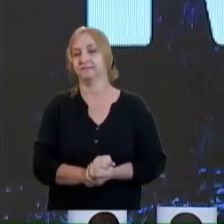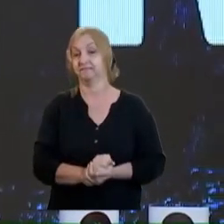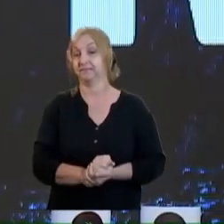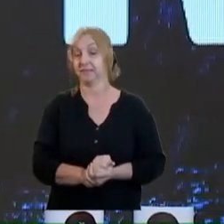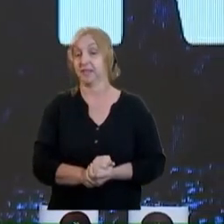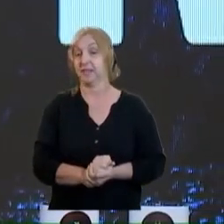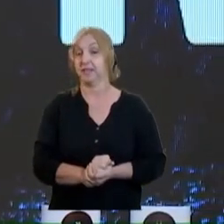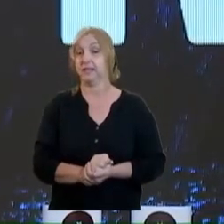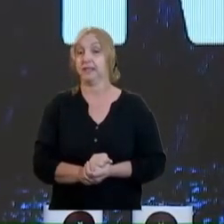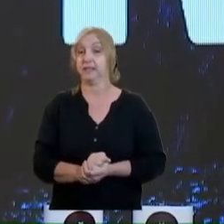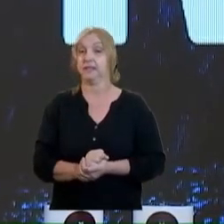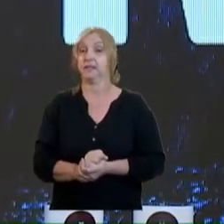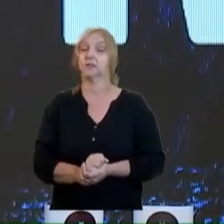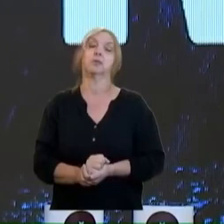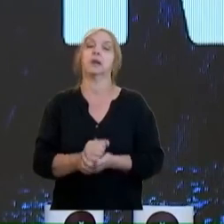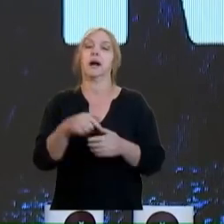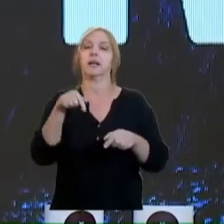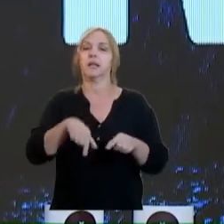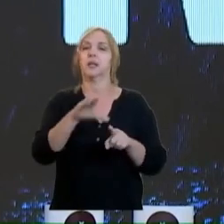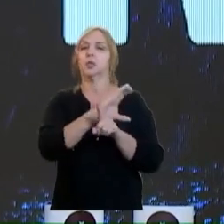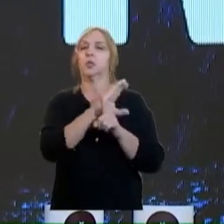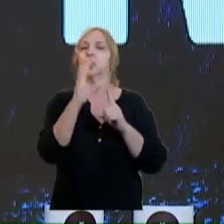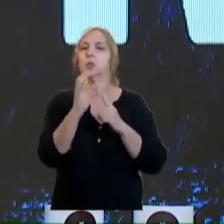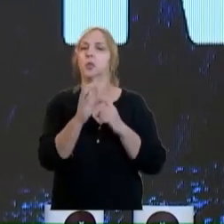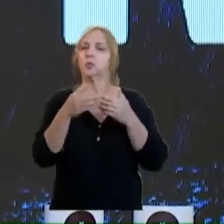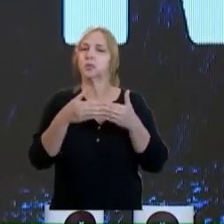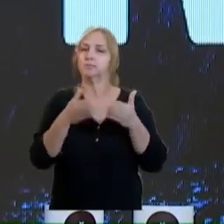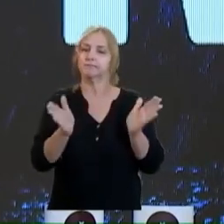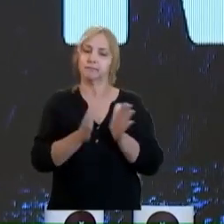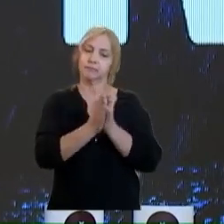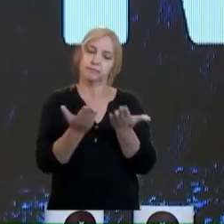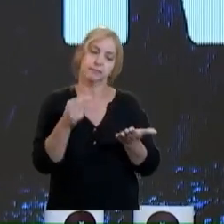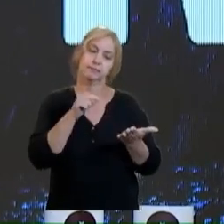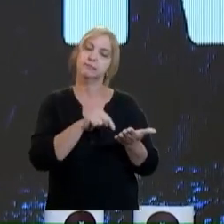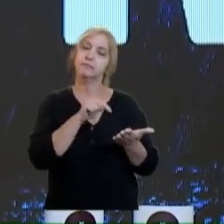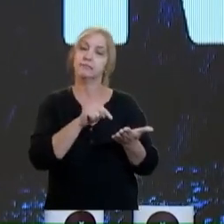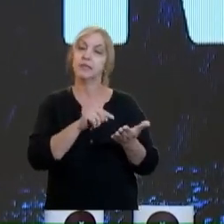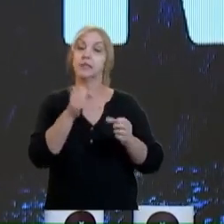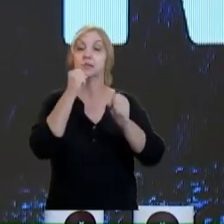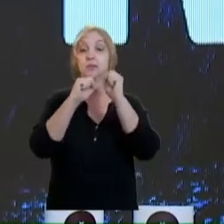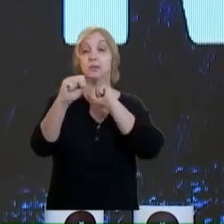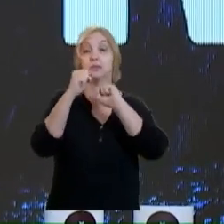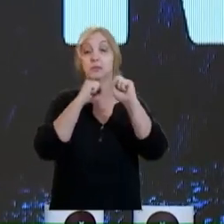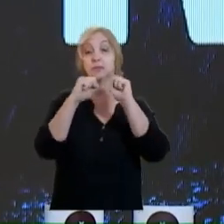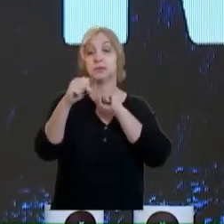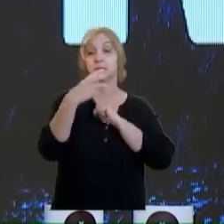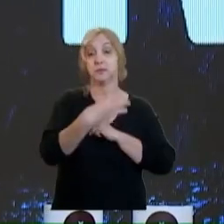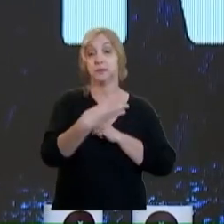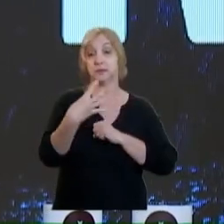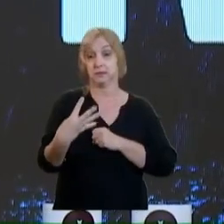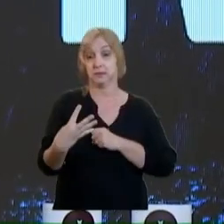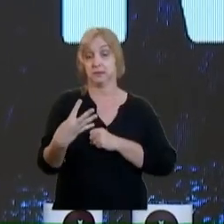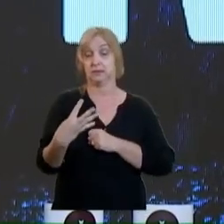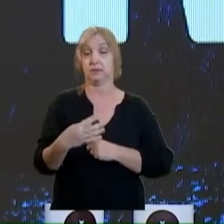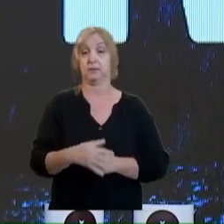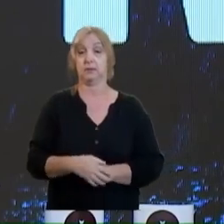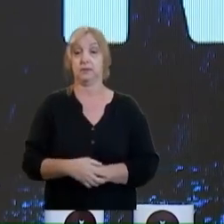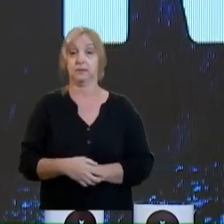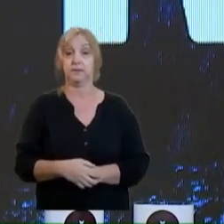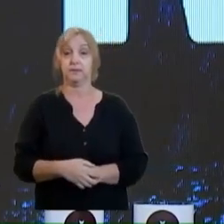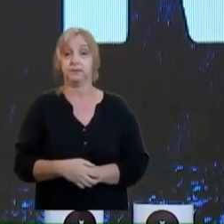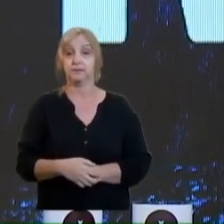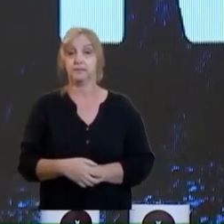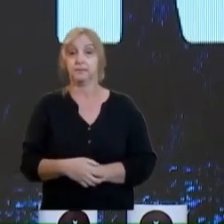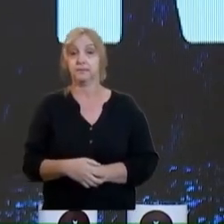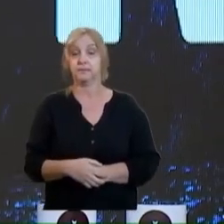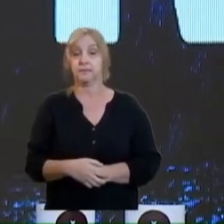No início da reunião, nós abrimos a Bíblia no Salmo 34.